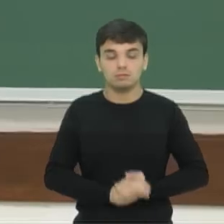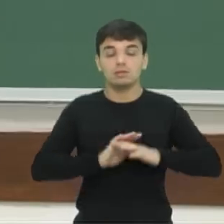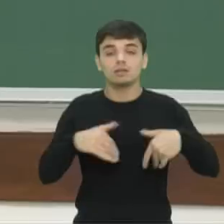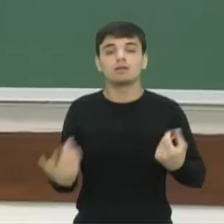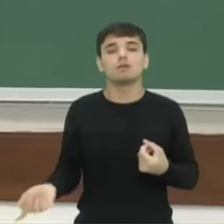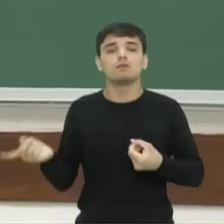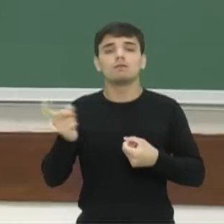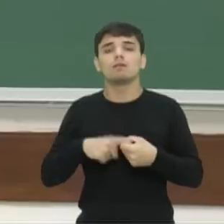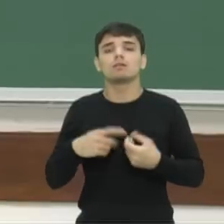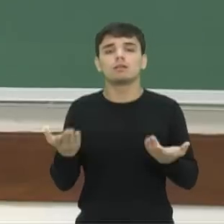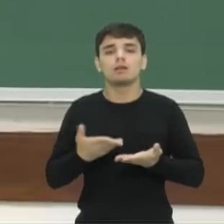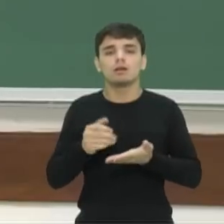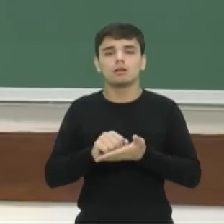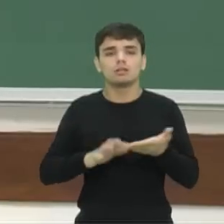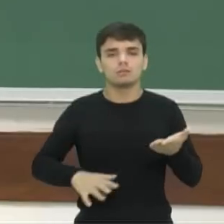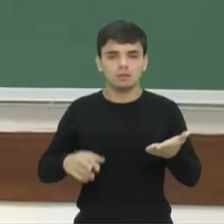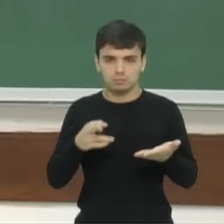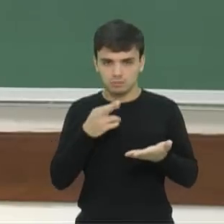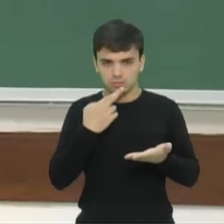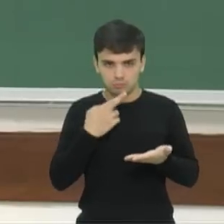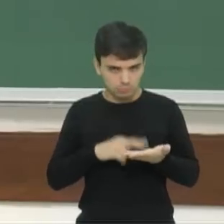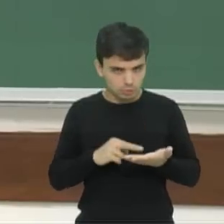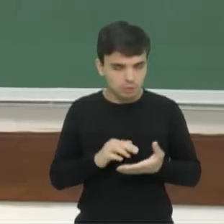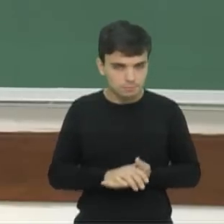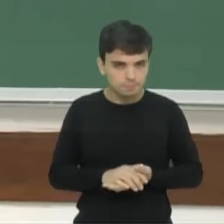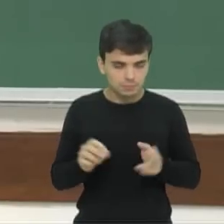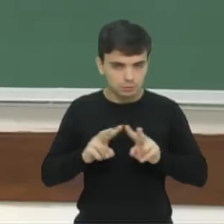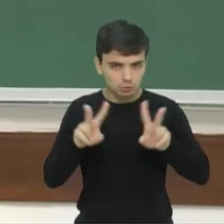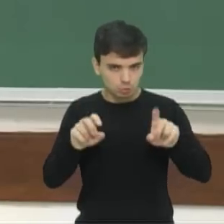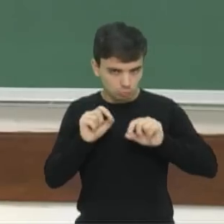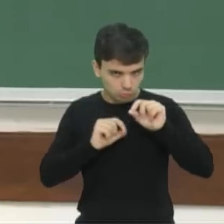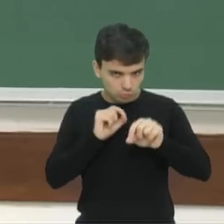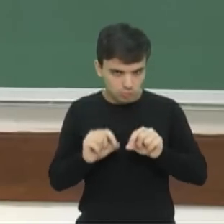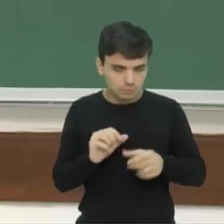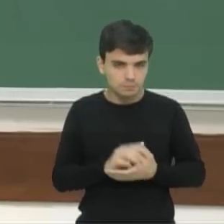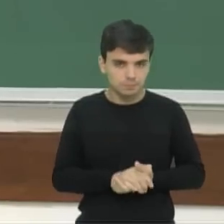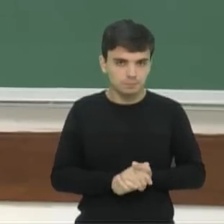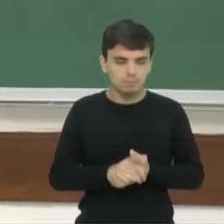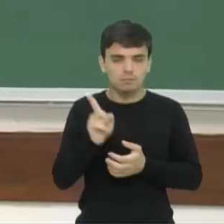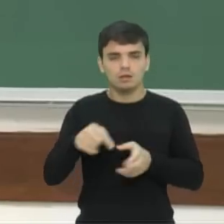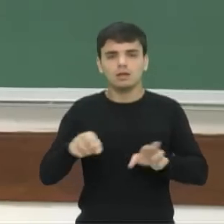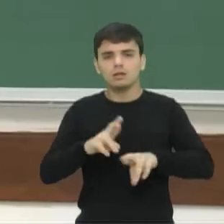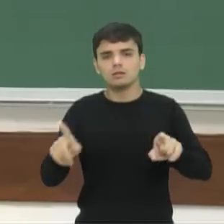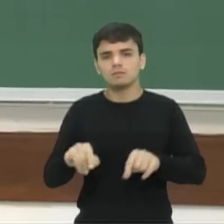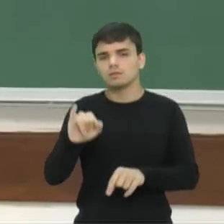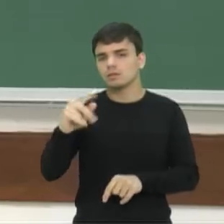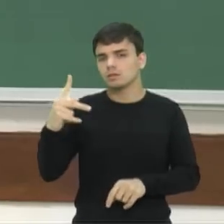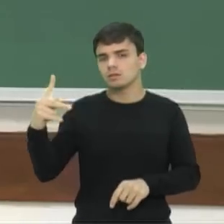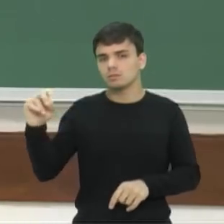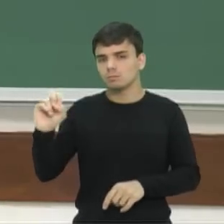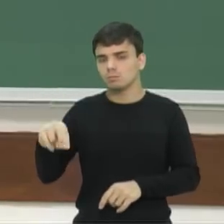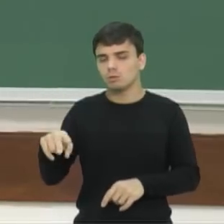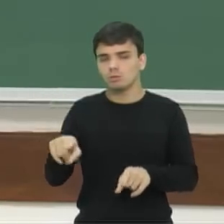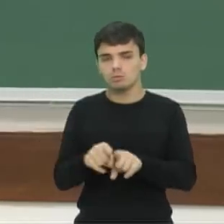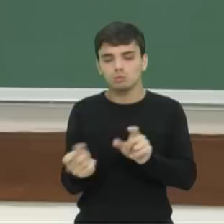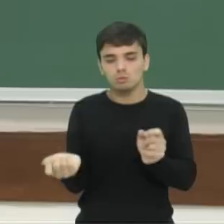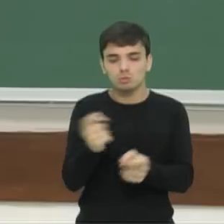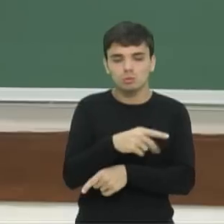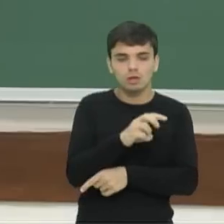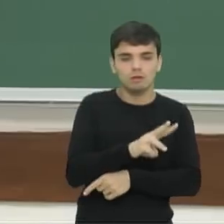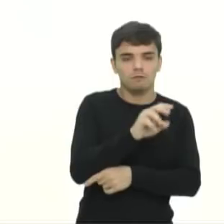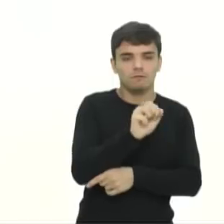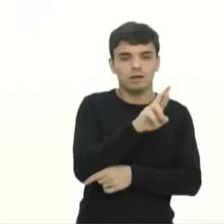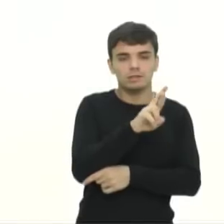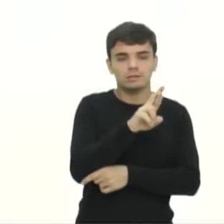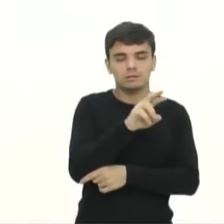Retornando então, galera, com a correção do exercício que tinha ficado aqui para vocês, que era o quê? Diferenciar Ippon de Vasari. Então, o que diferencia um